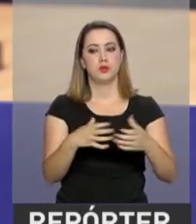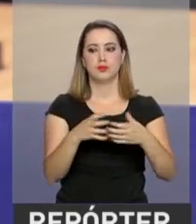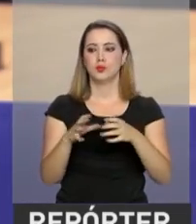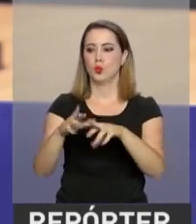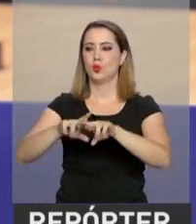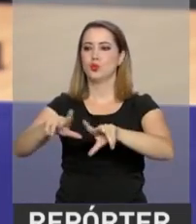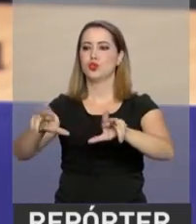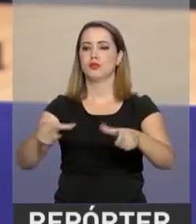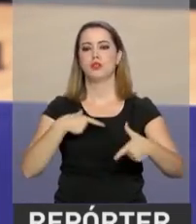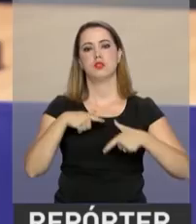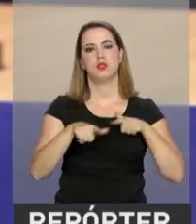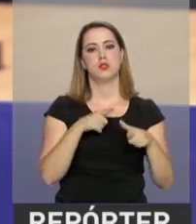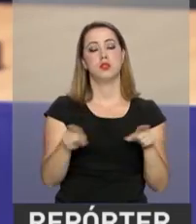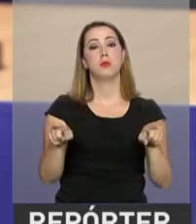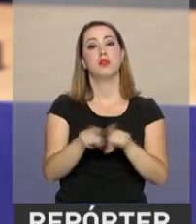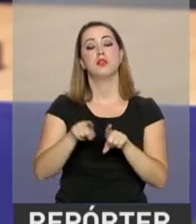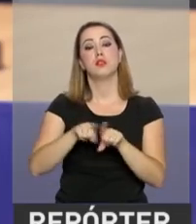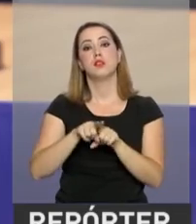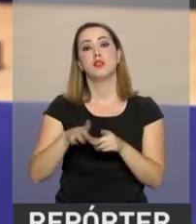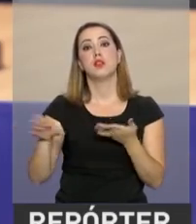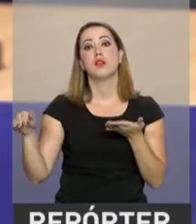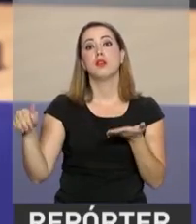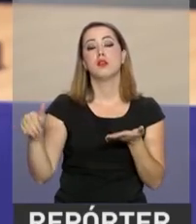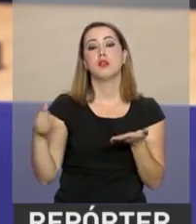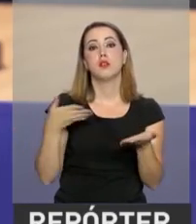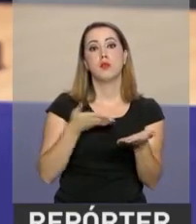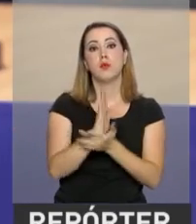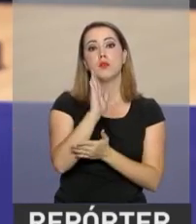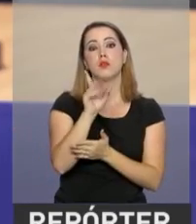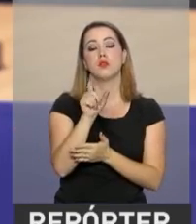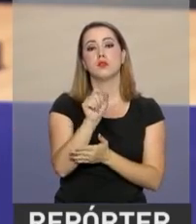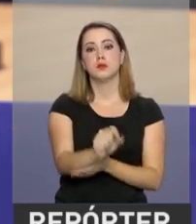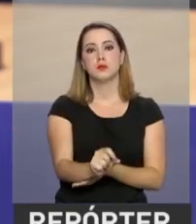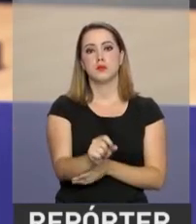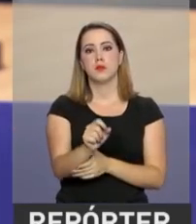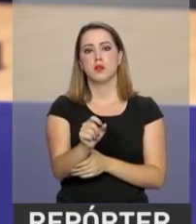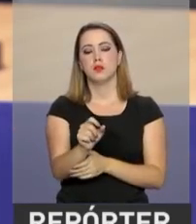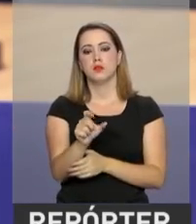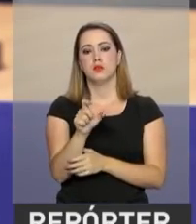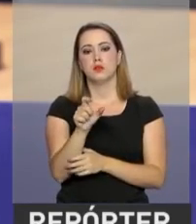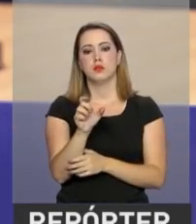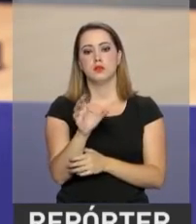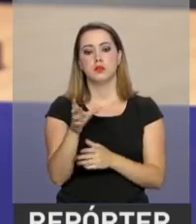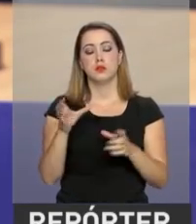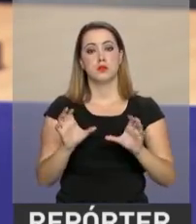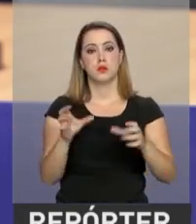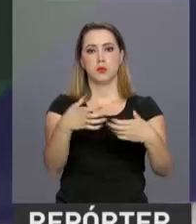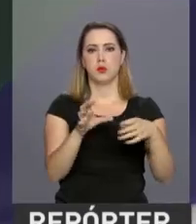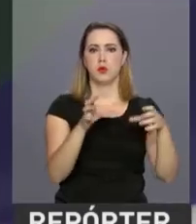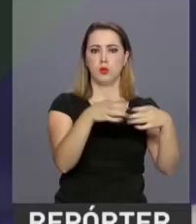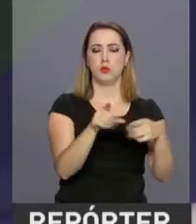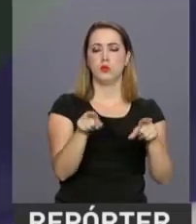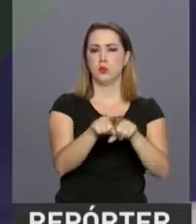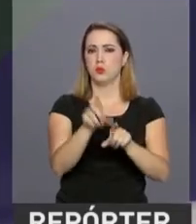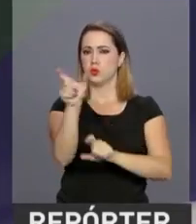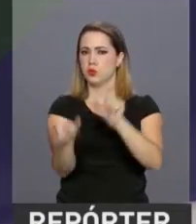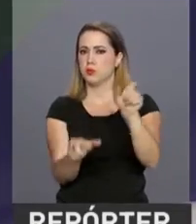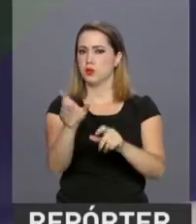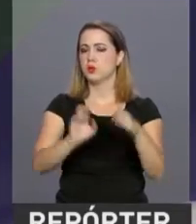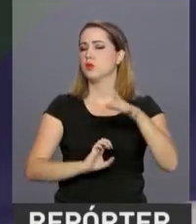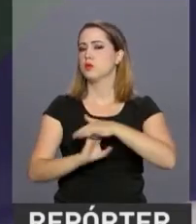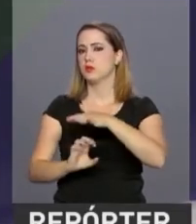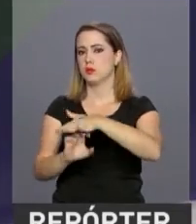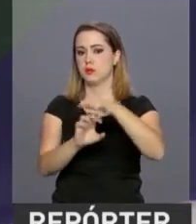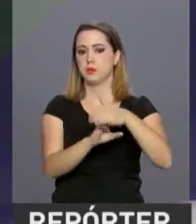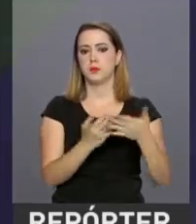e também sancionar pessoas físicas e jurídicas envolvidas em atos de corrupção também é. Foram premiados